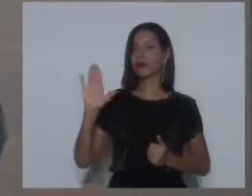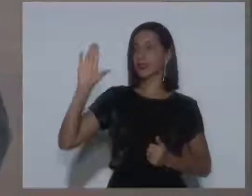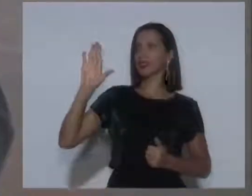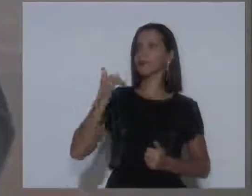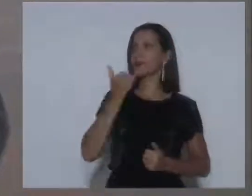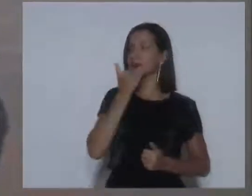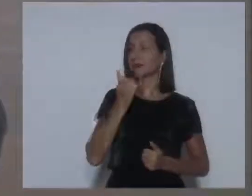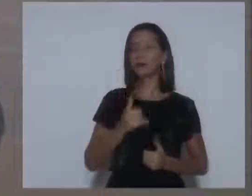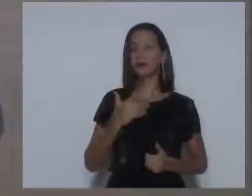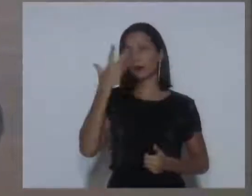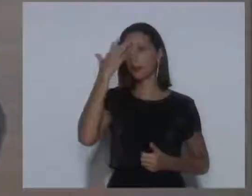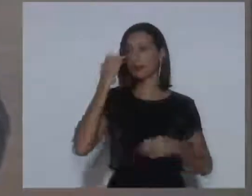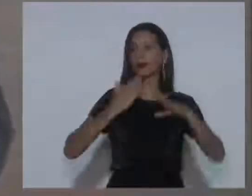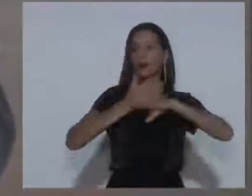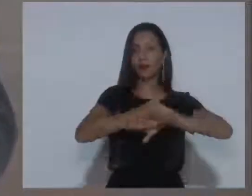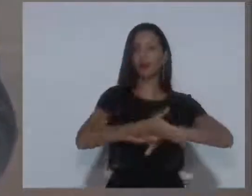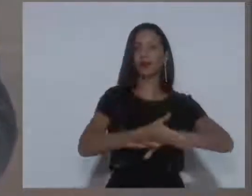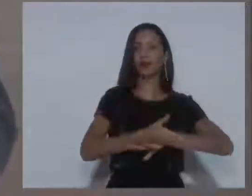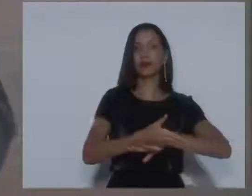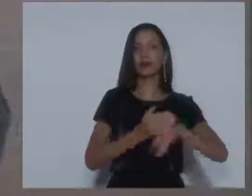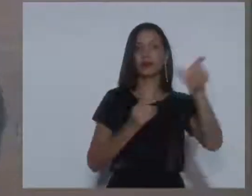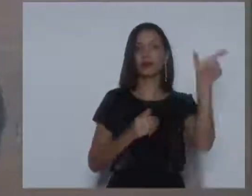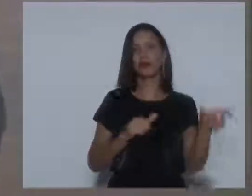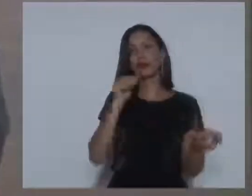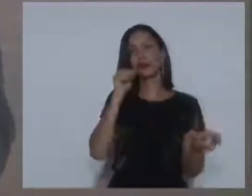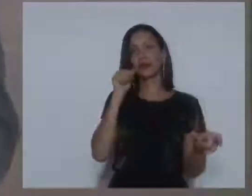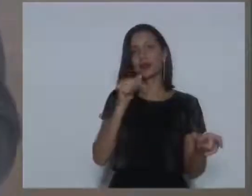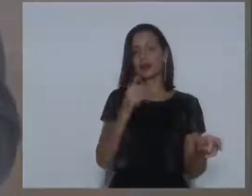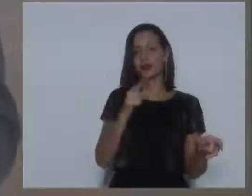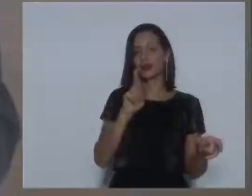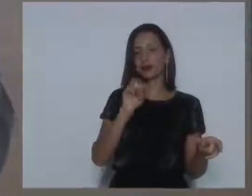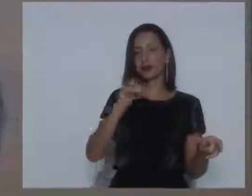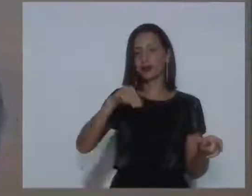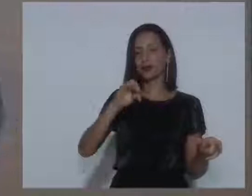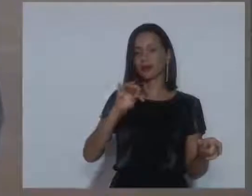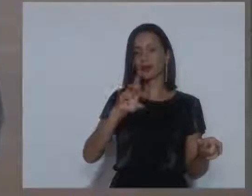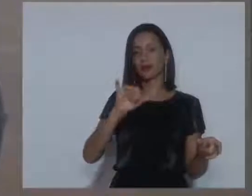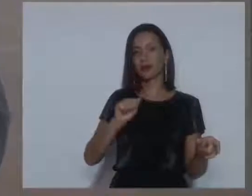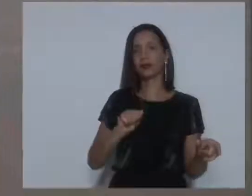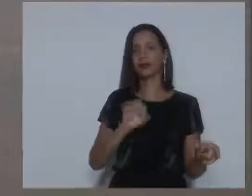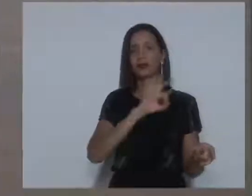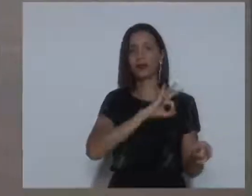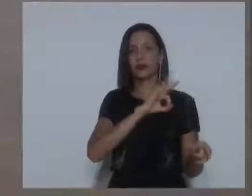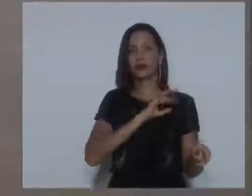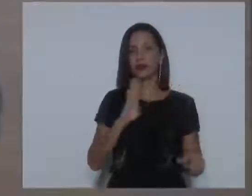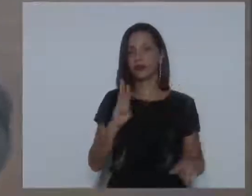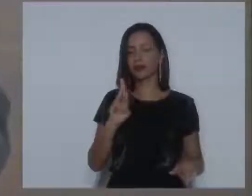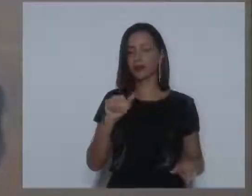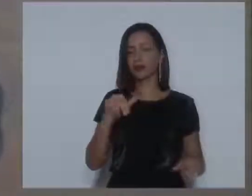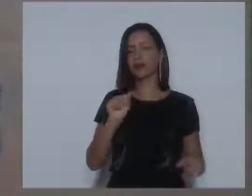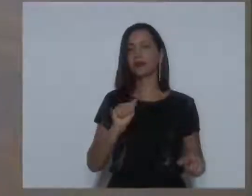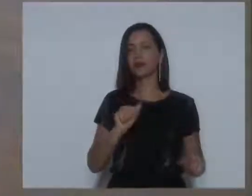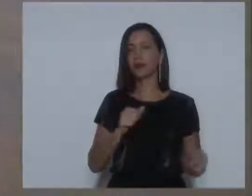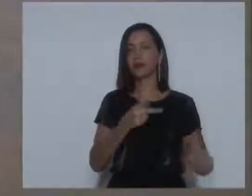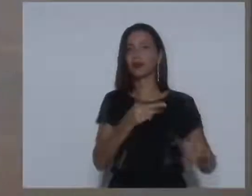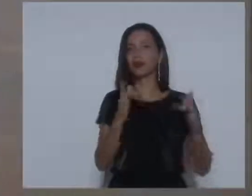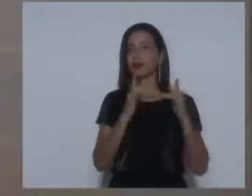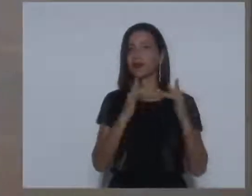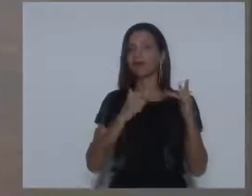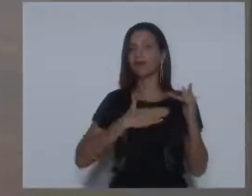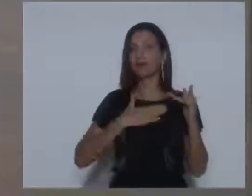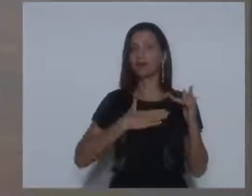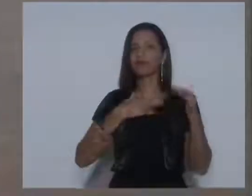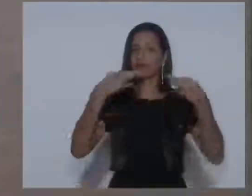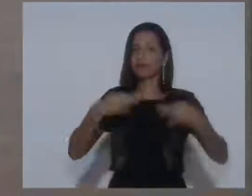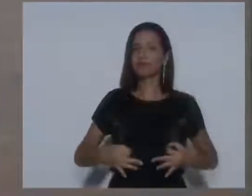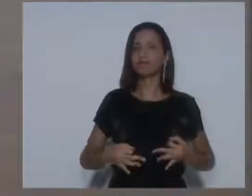amanhã estar com a promotora em São Paulo, com a Valéria Scaranzi, e hoje a Bruna, a delegada Bruna, entrou em contato comigo, que é justamente esse o pedido